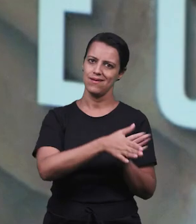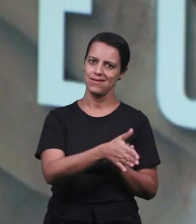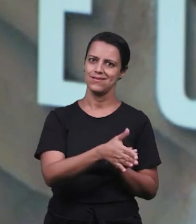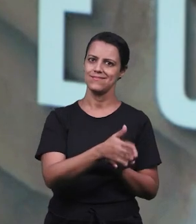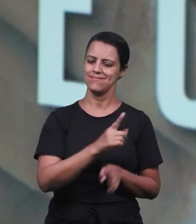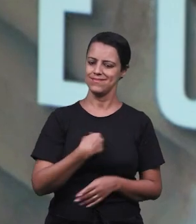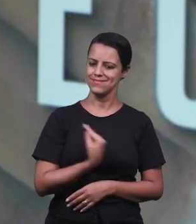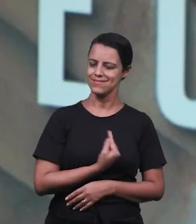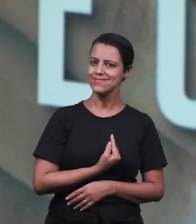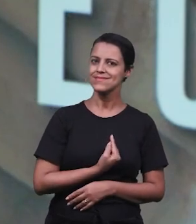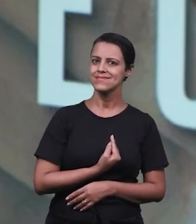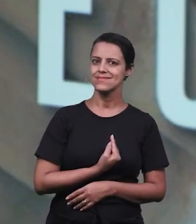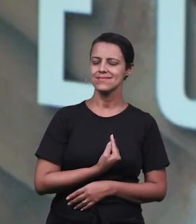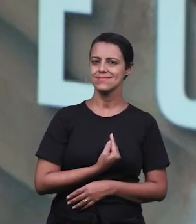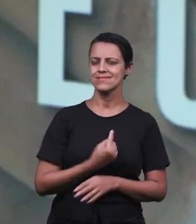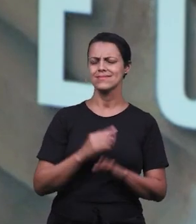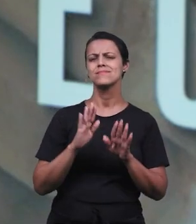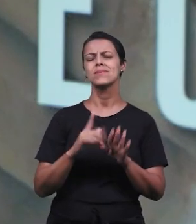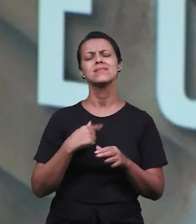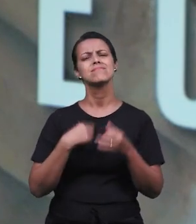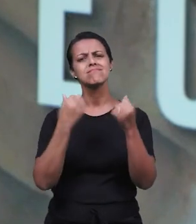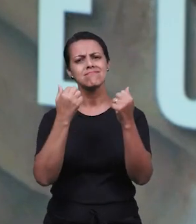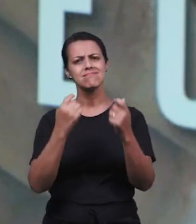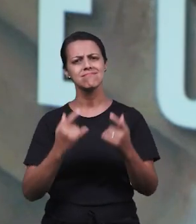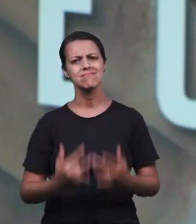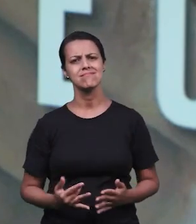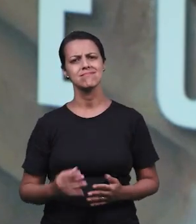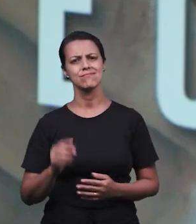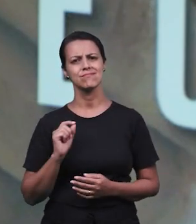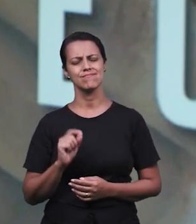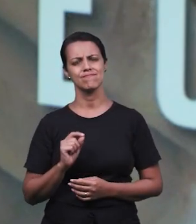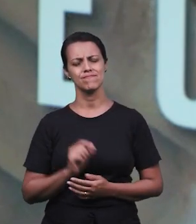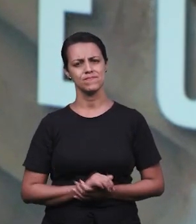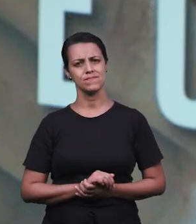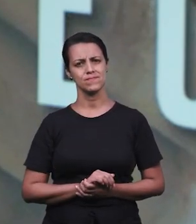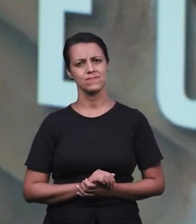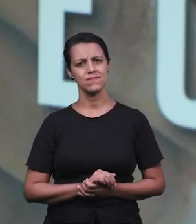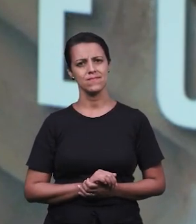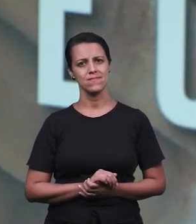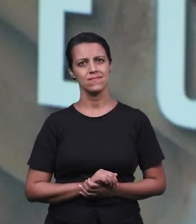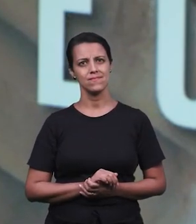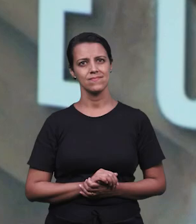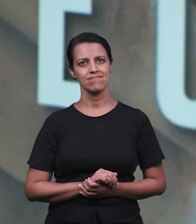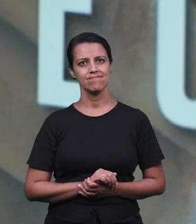eu abro um parênteses para dizer, qual o problema